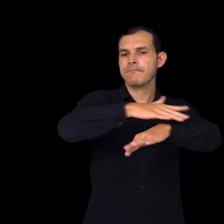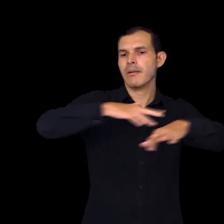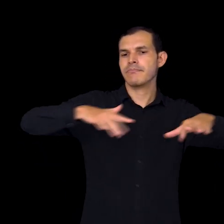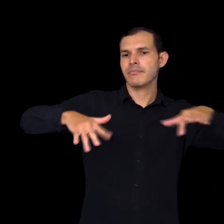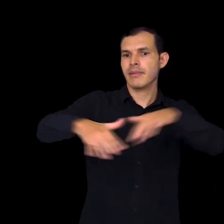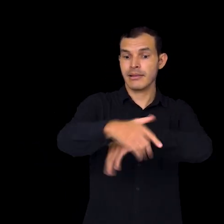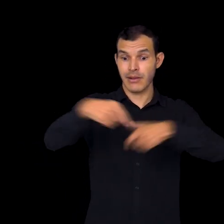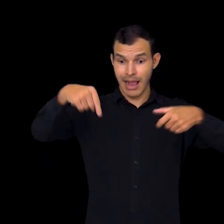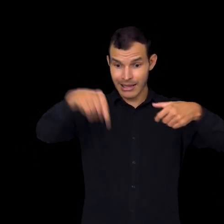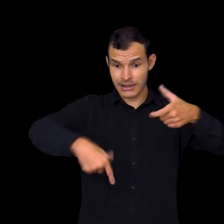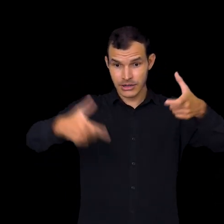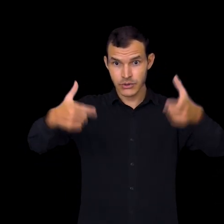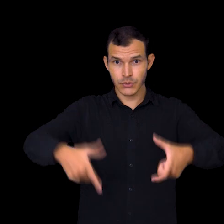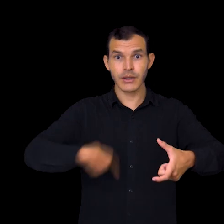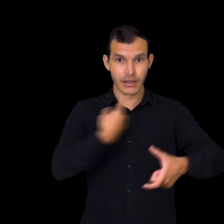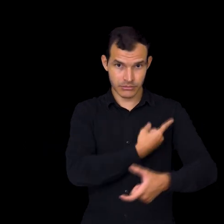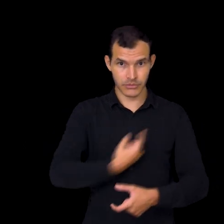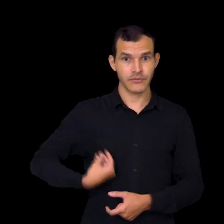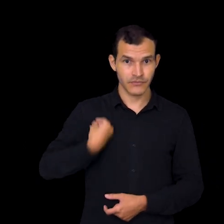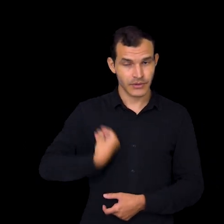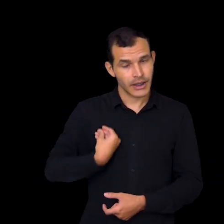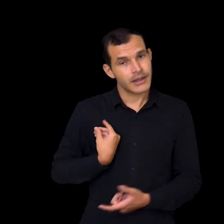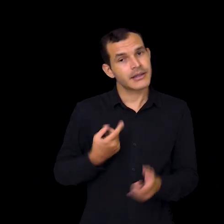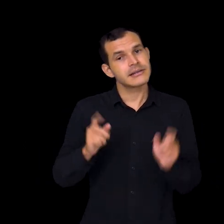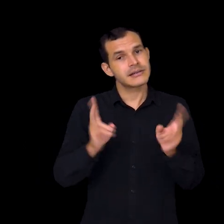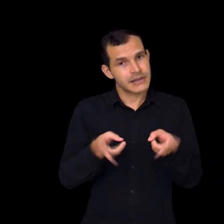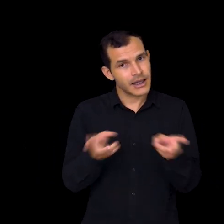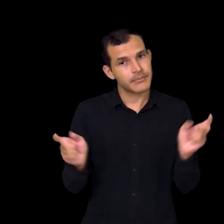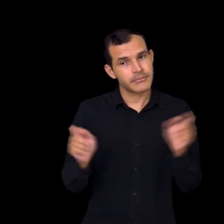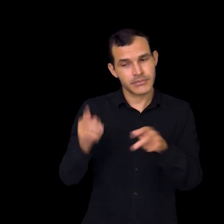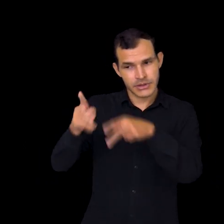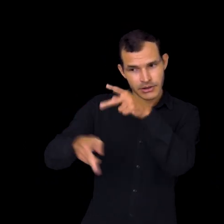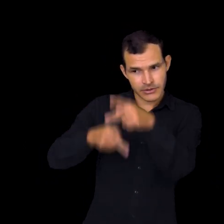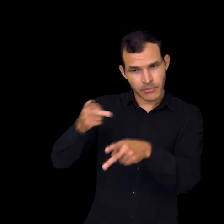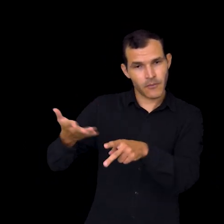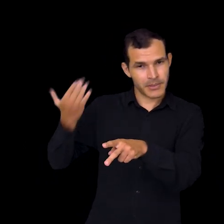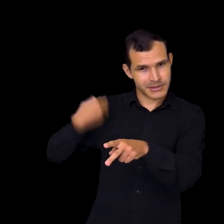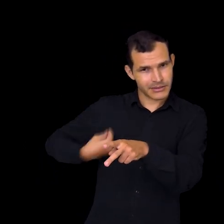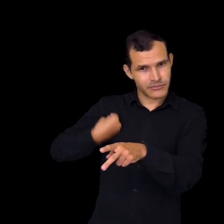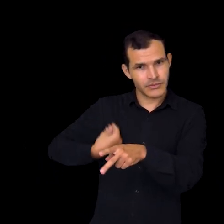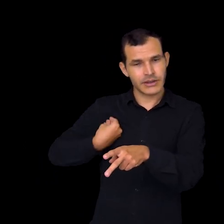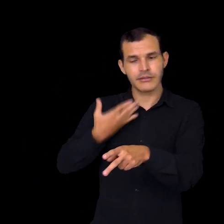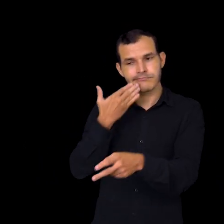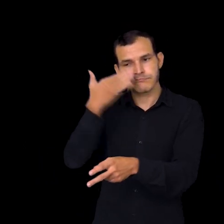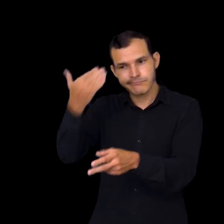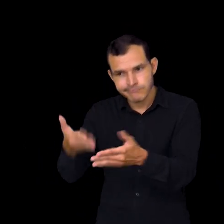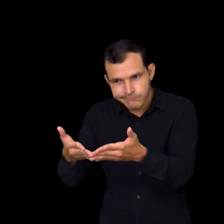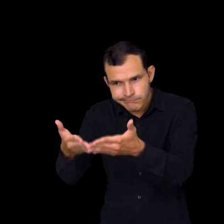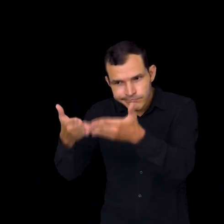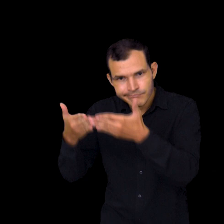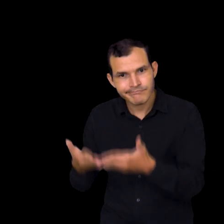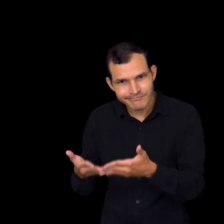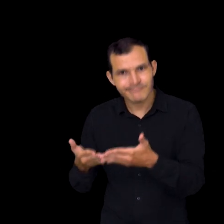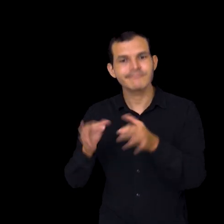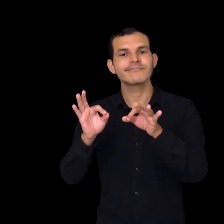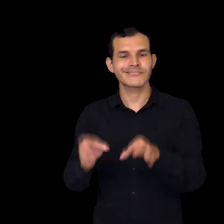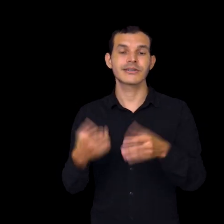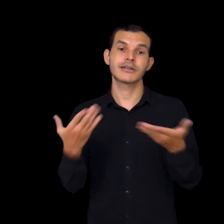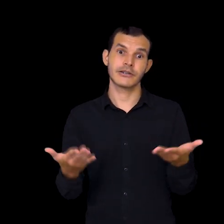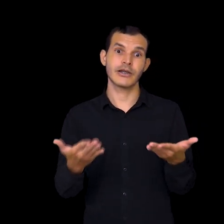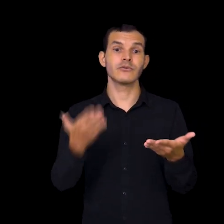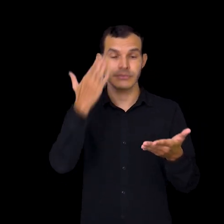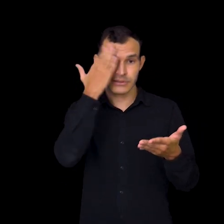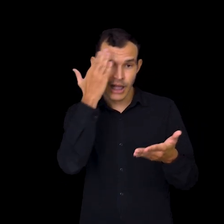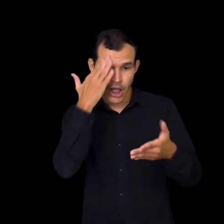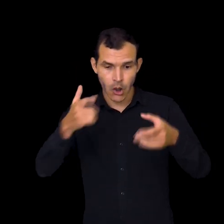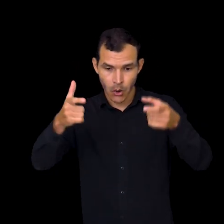território que a gente está pisando aqui, deveríamos sempre pedir licença a esses povos que estavam aqui nessa região. Então, se a noção